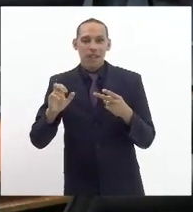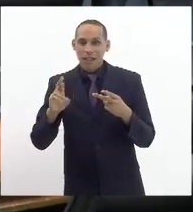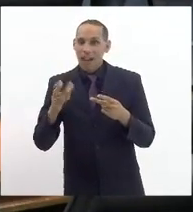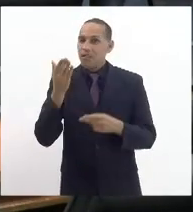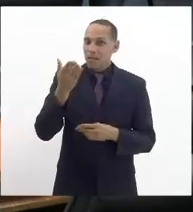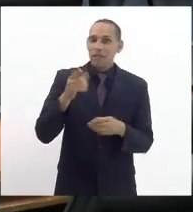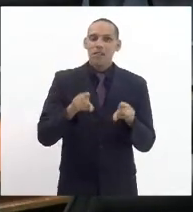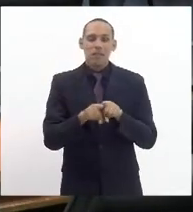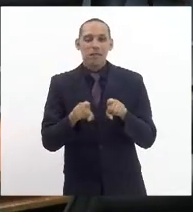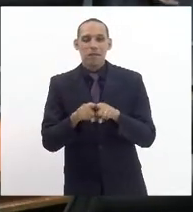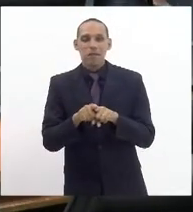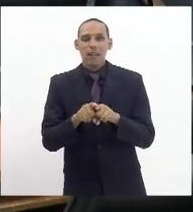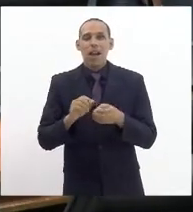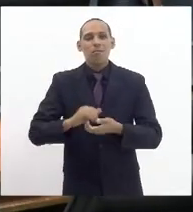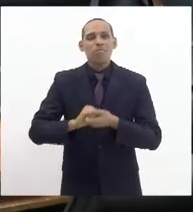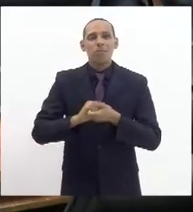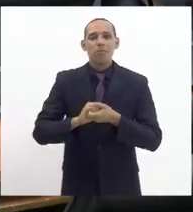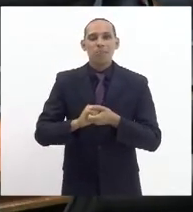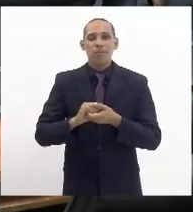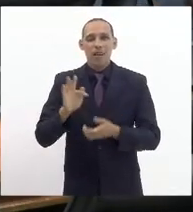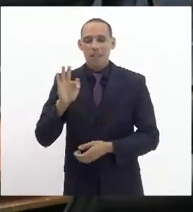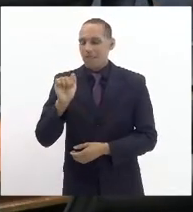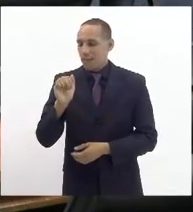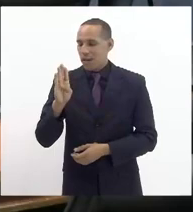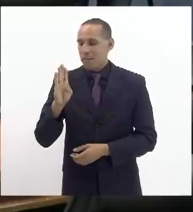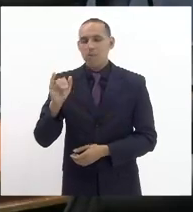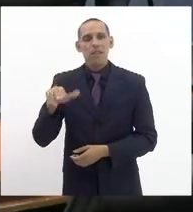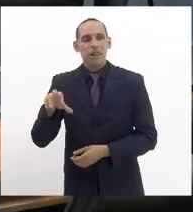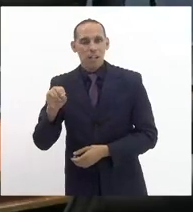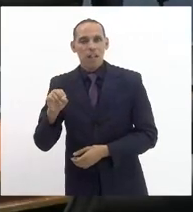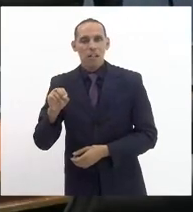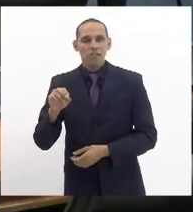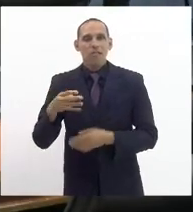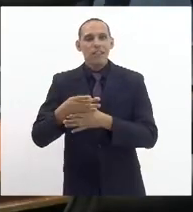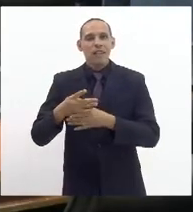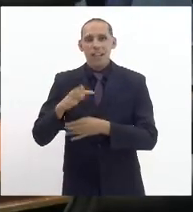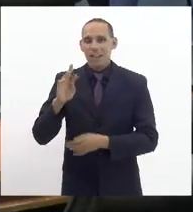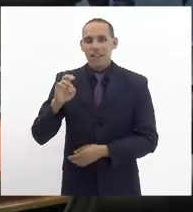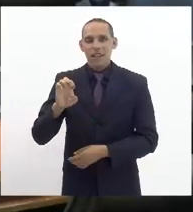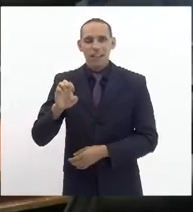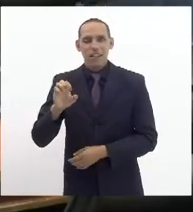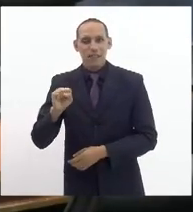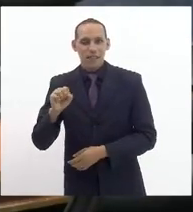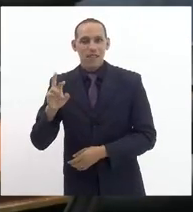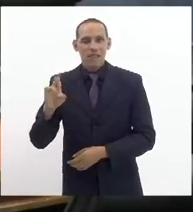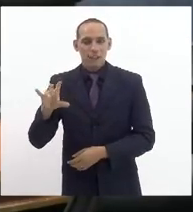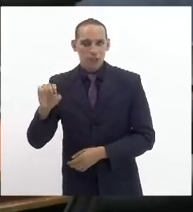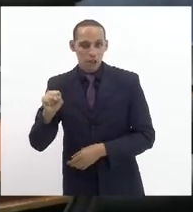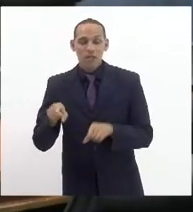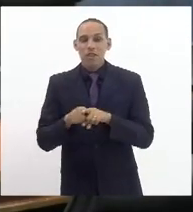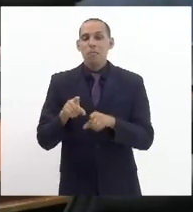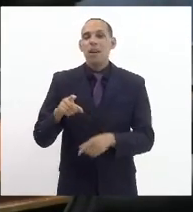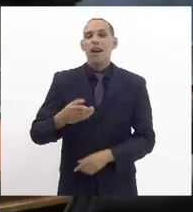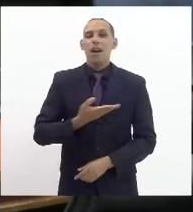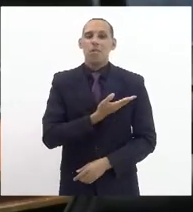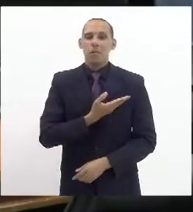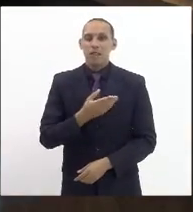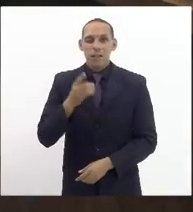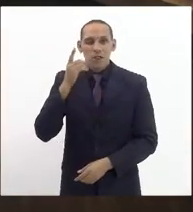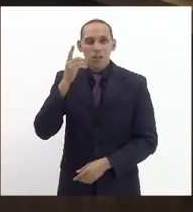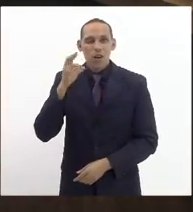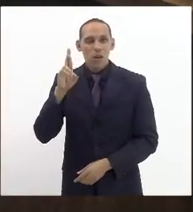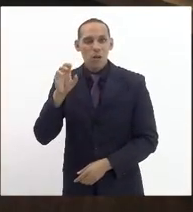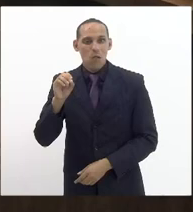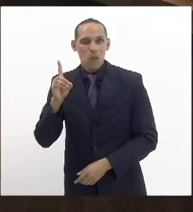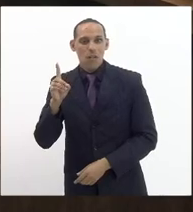Excelência. Prepara. Saudar aqui o Fabiano, que veio lá de Três Rios, meu amigo Rodrigo Amorim. Presidente, eu quero,